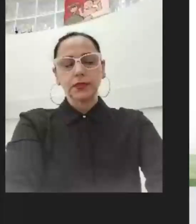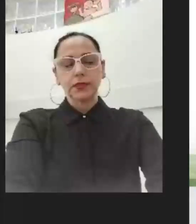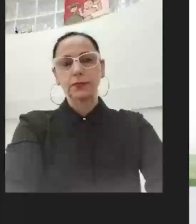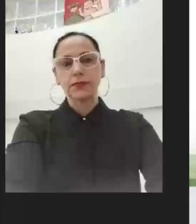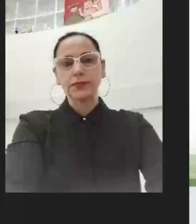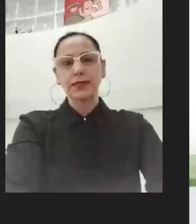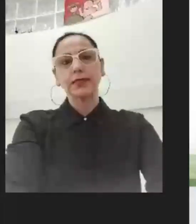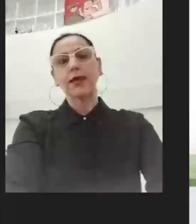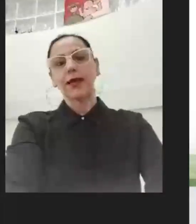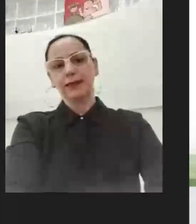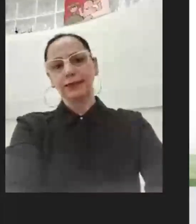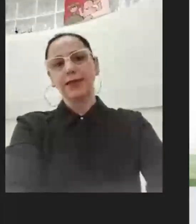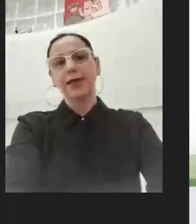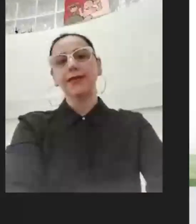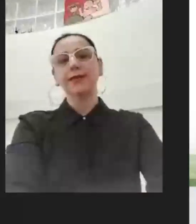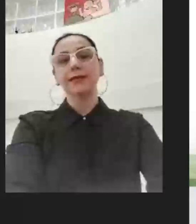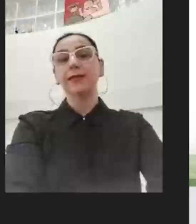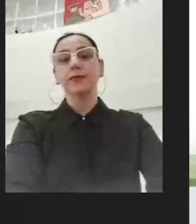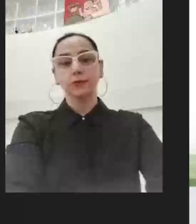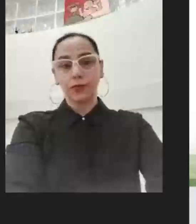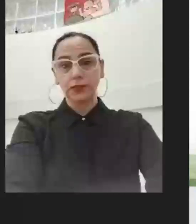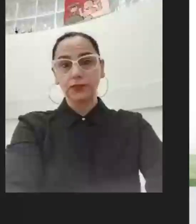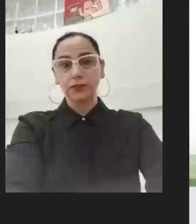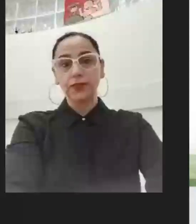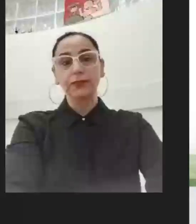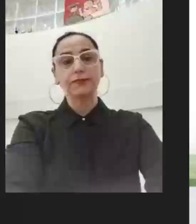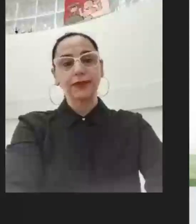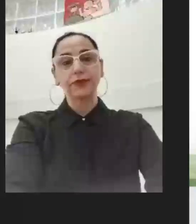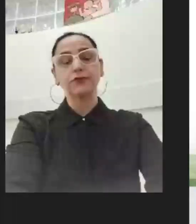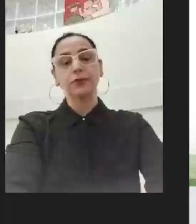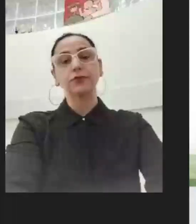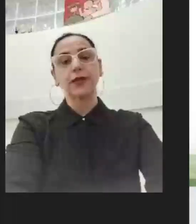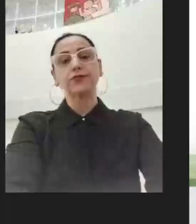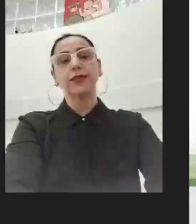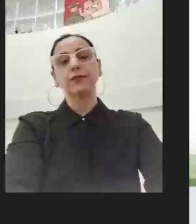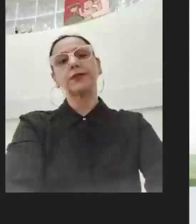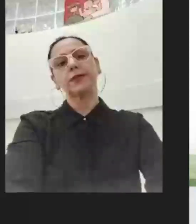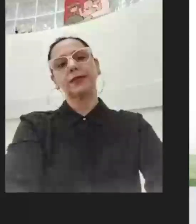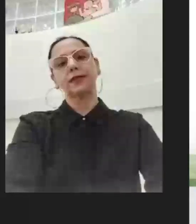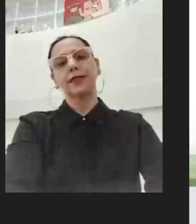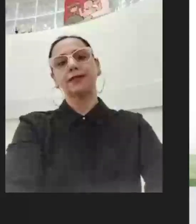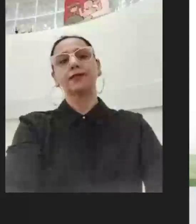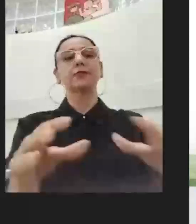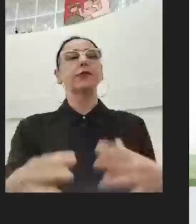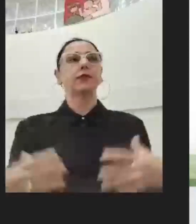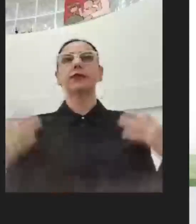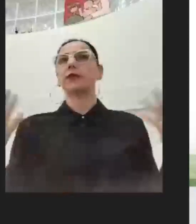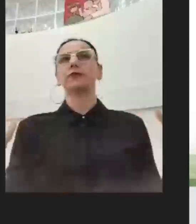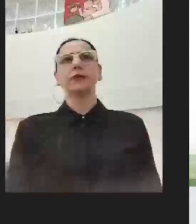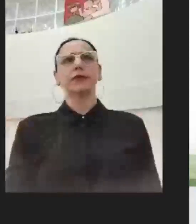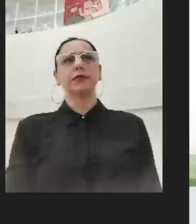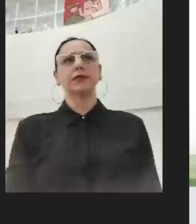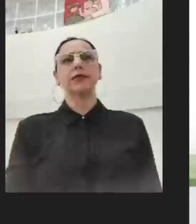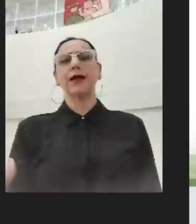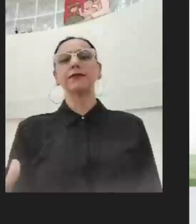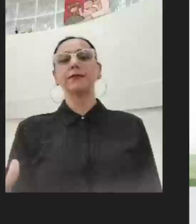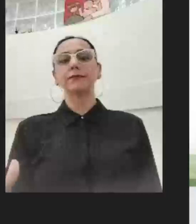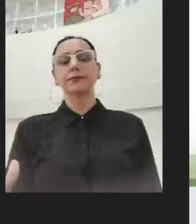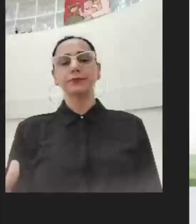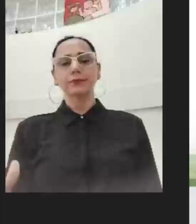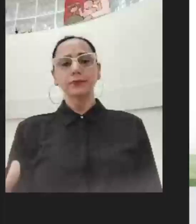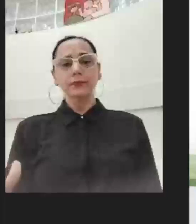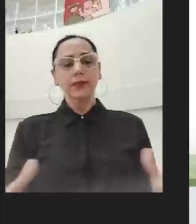e comecei a trabalhar e atender as mães e ver as dificuldades dentro da maternidade. Então, eu entrei dentro